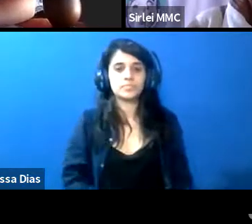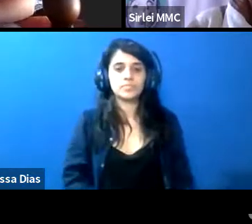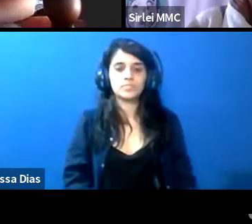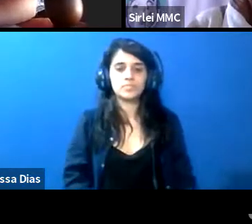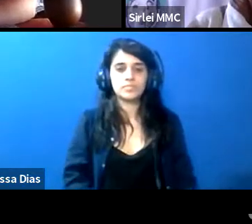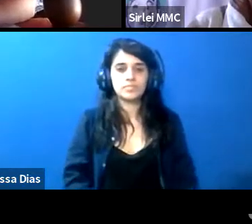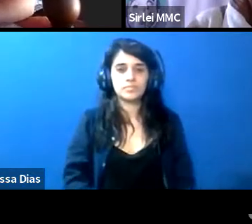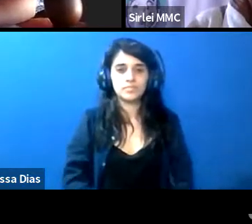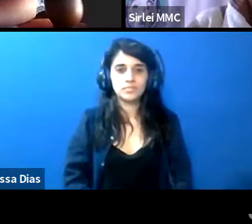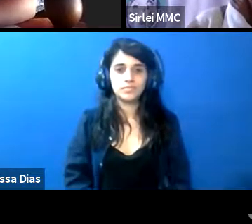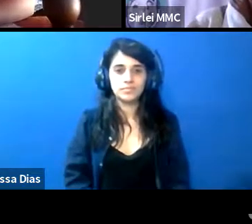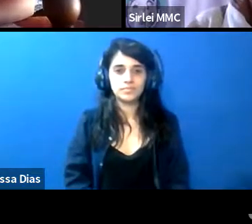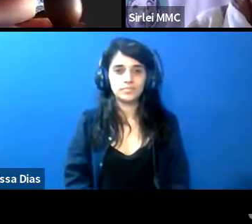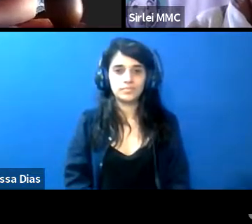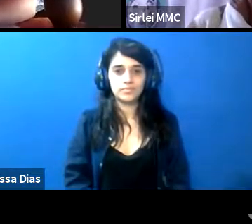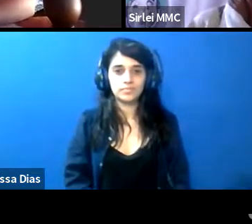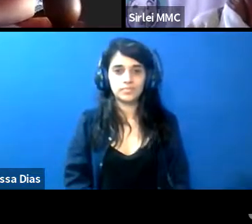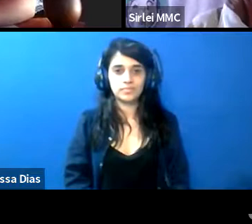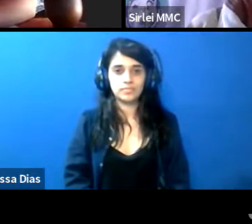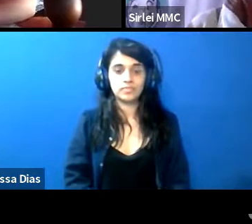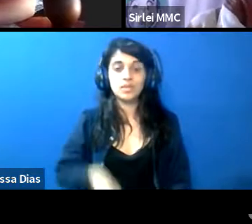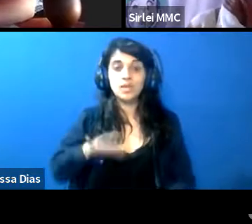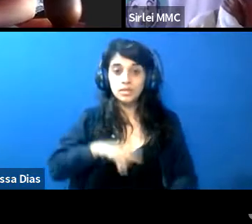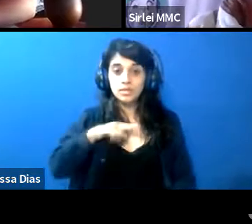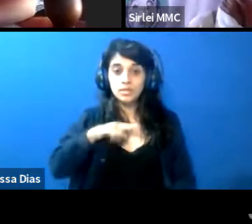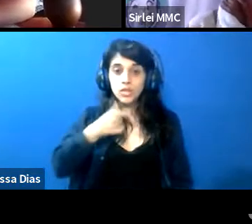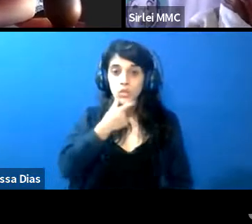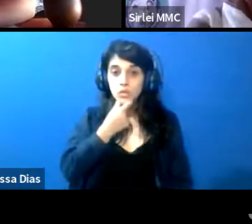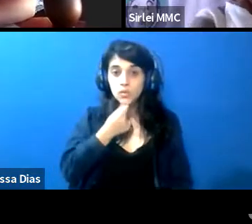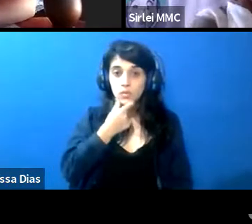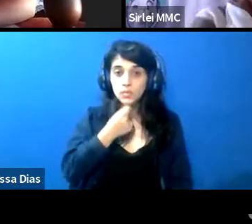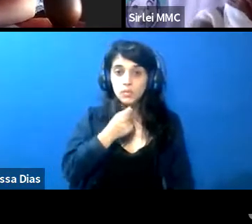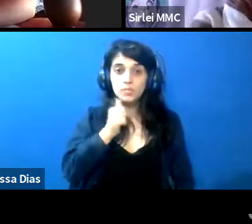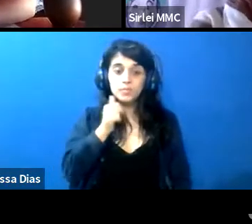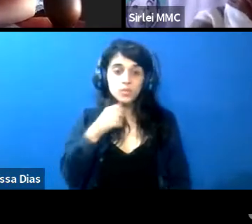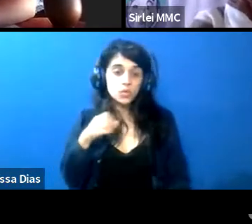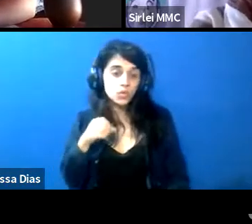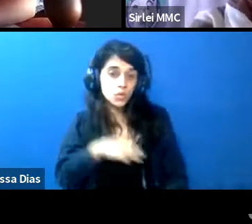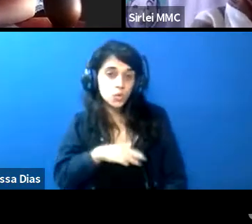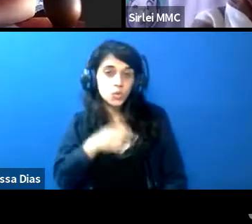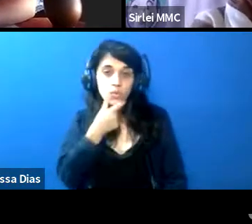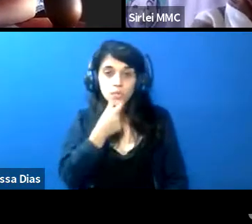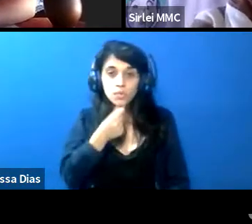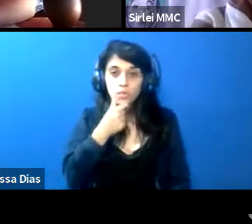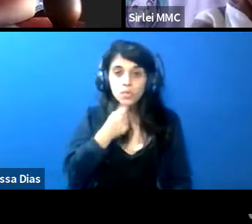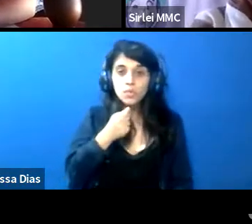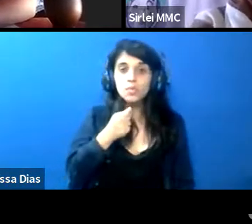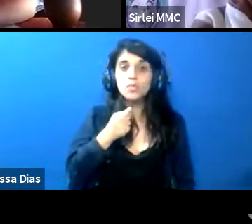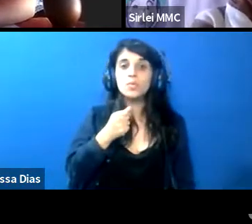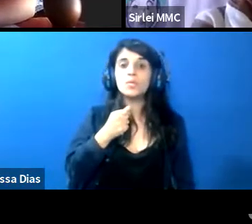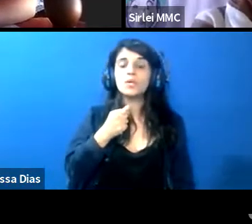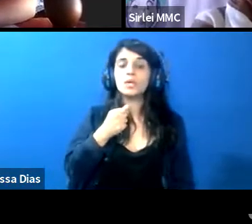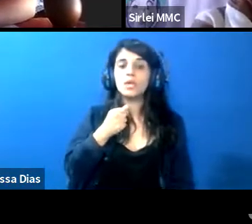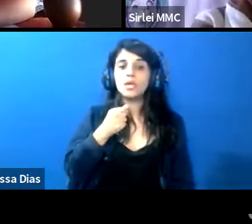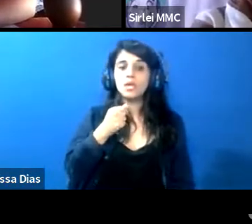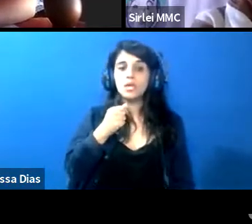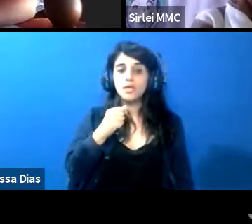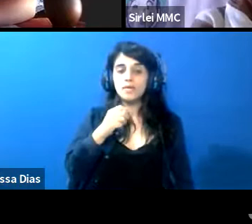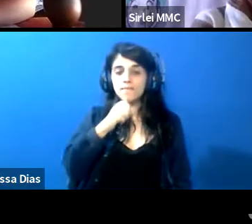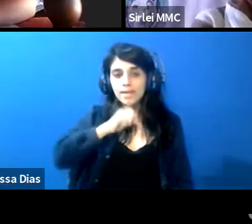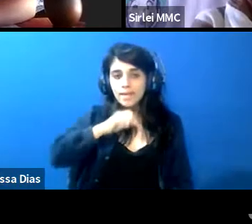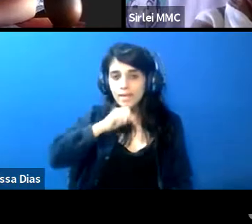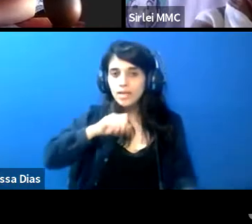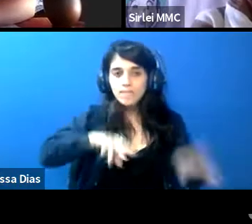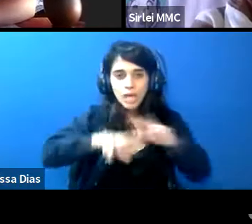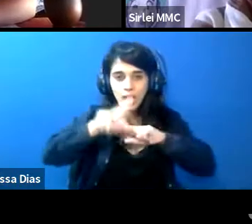semana. E ali estão alguns senhores e algumas senhoras que participam de modo mais intenso, sendo que essas senhoras